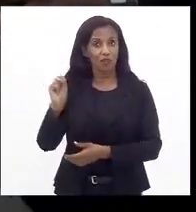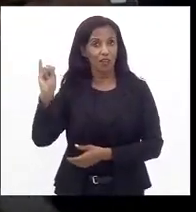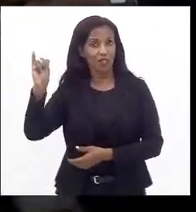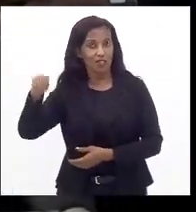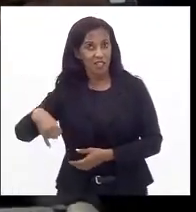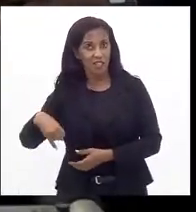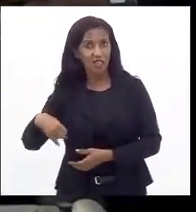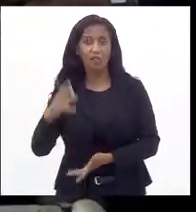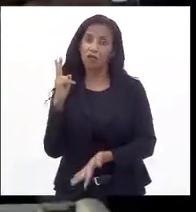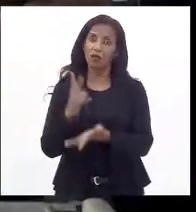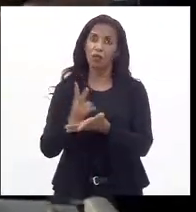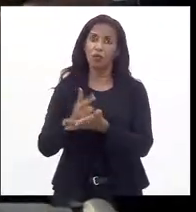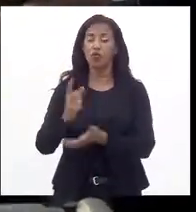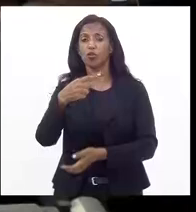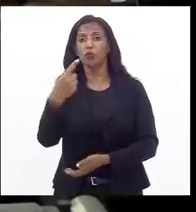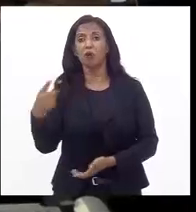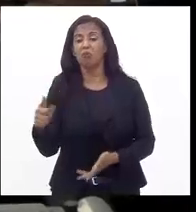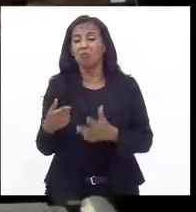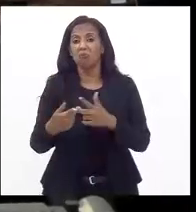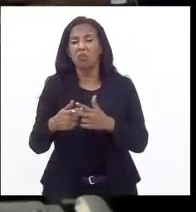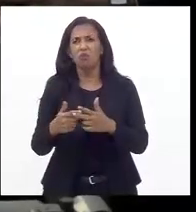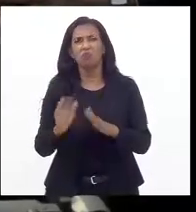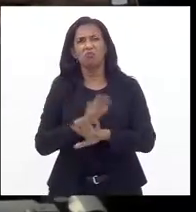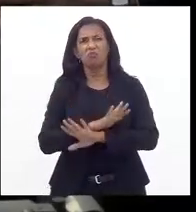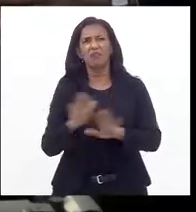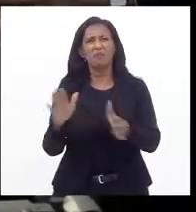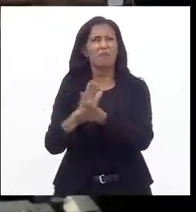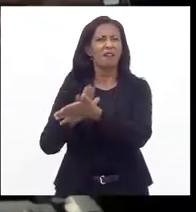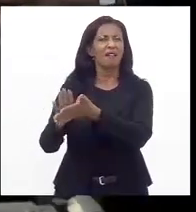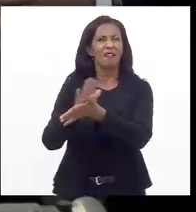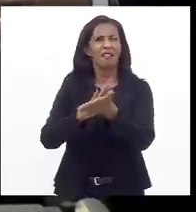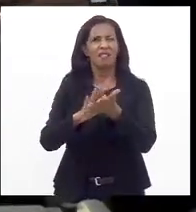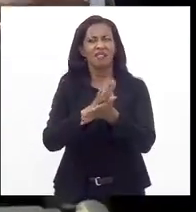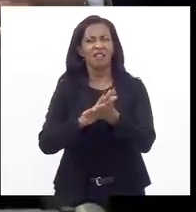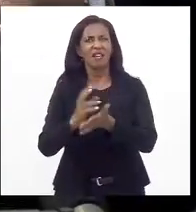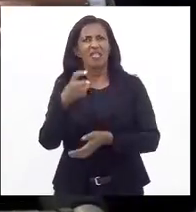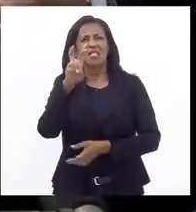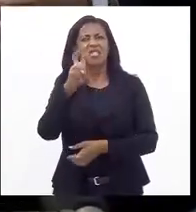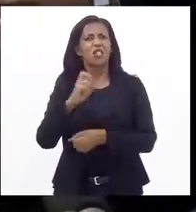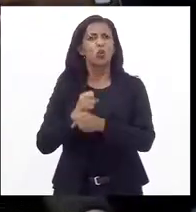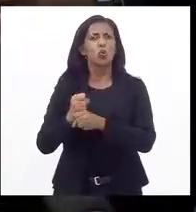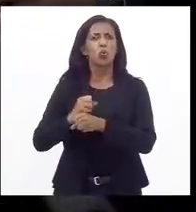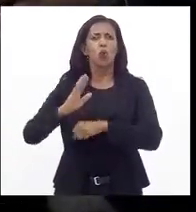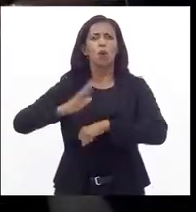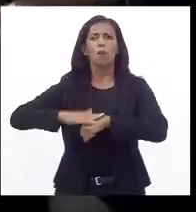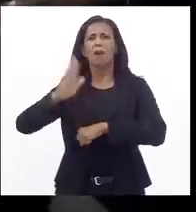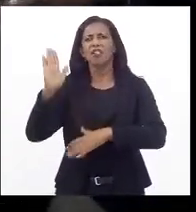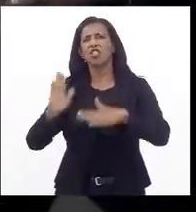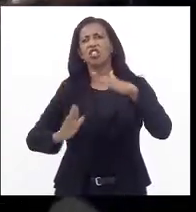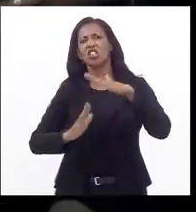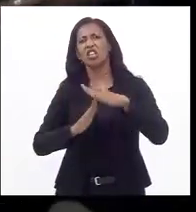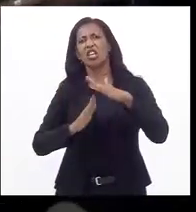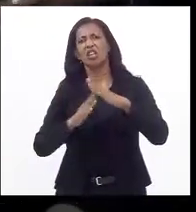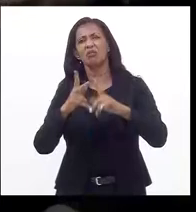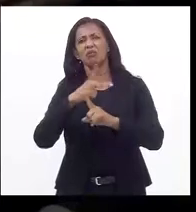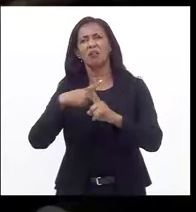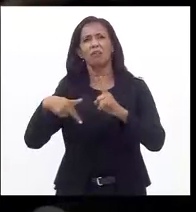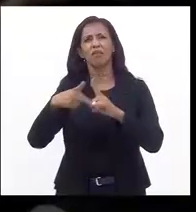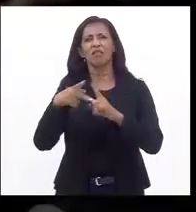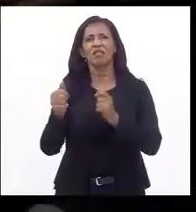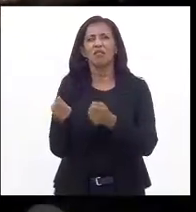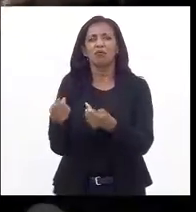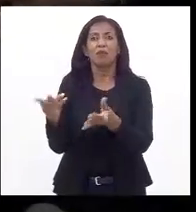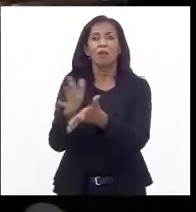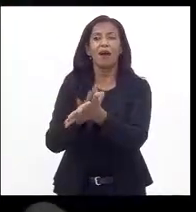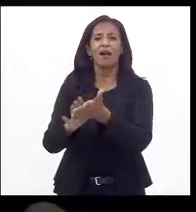nós vamos manter ou não E aí não tem correção salarial cinco anos mais teto da Previdência e é